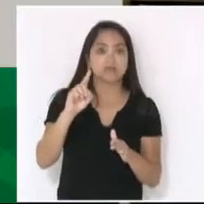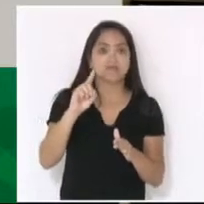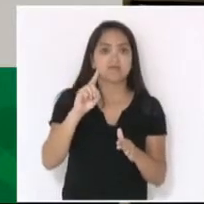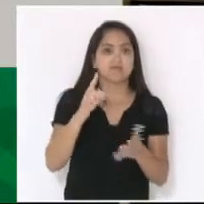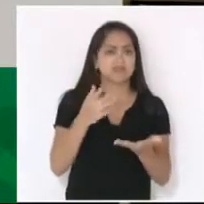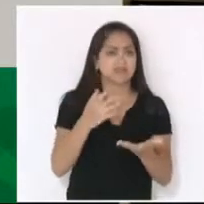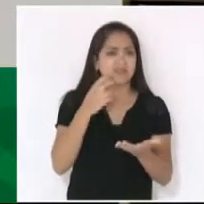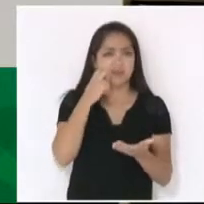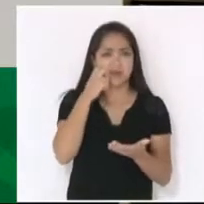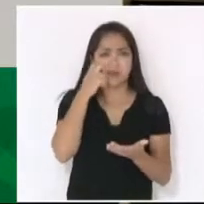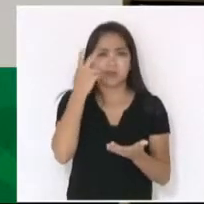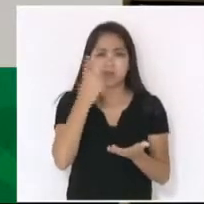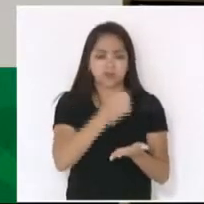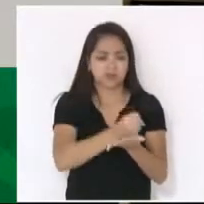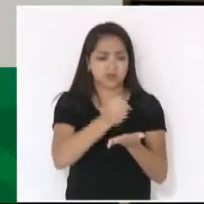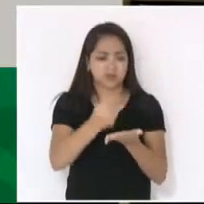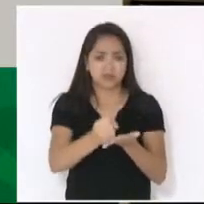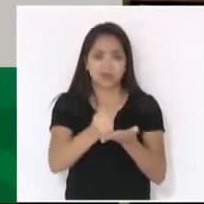vergonhoso contrato